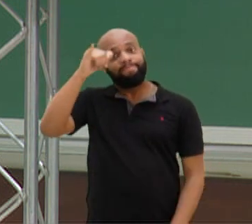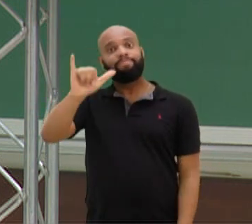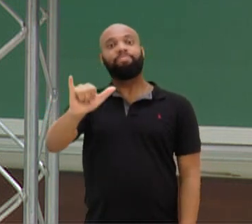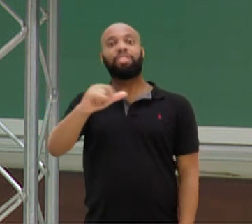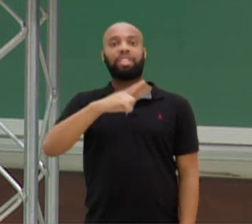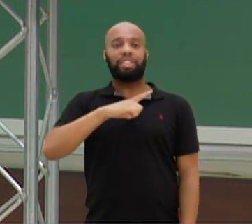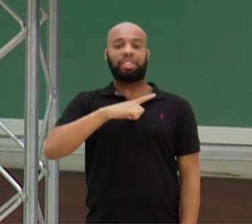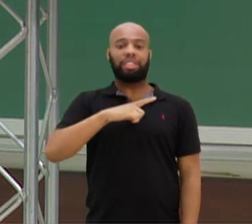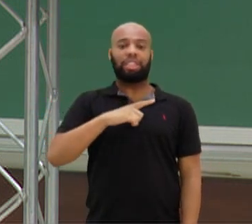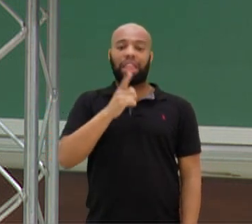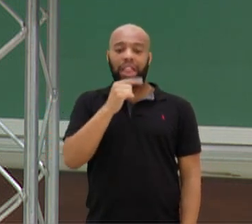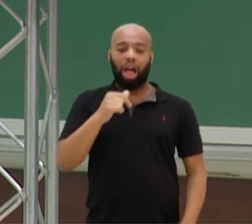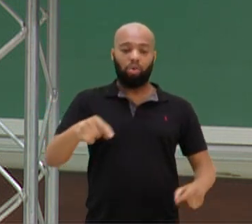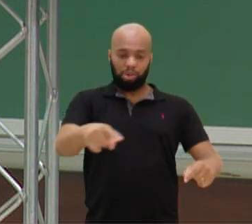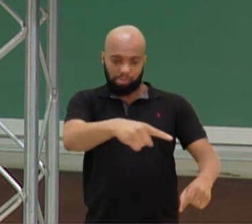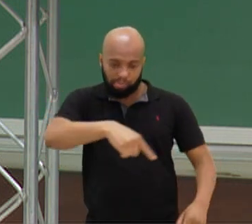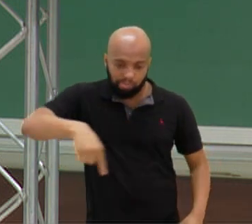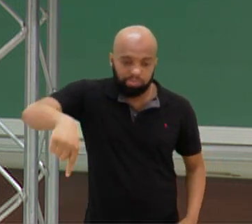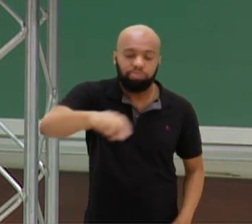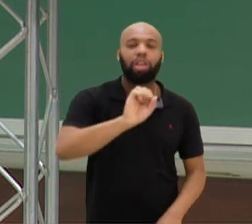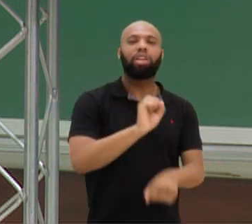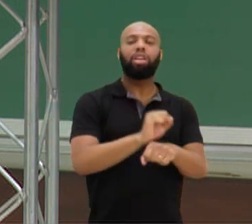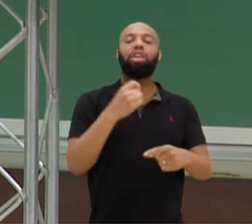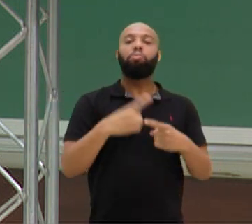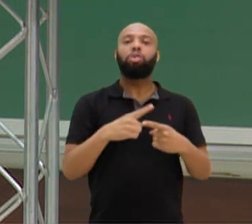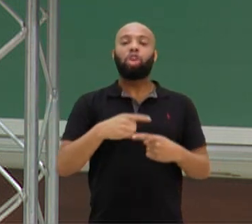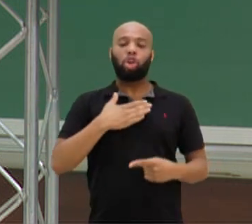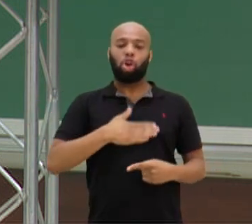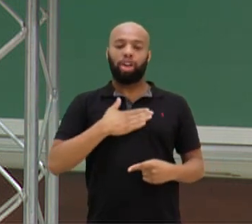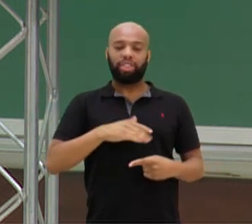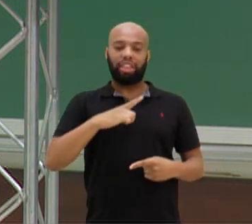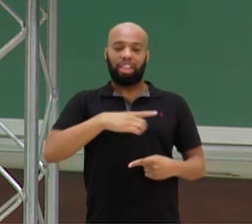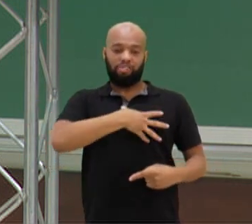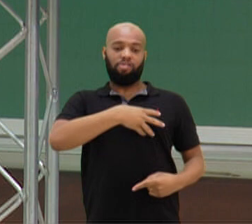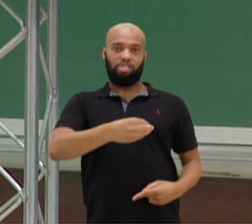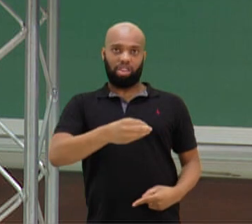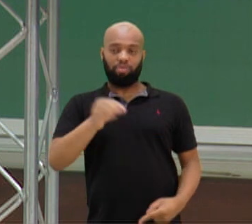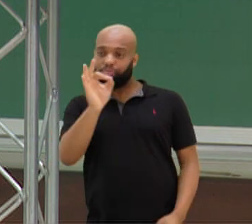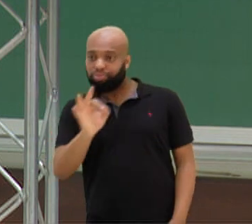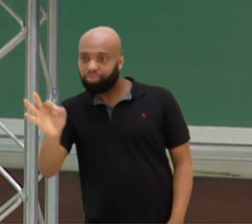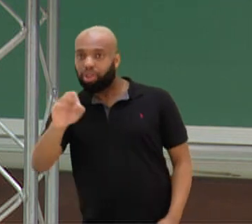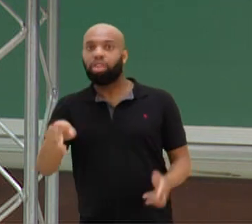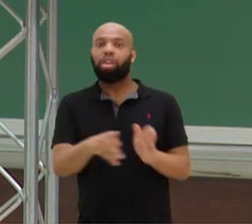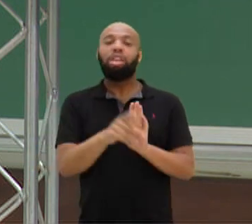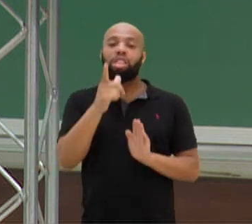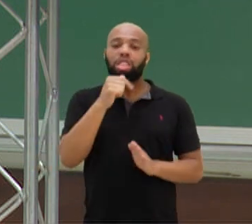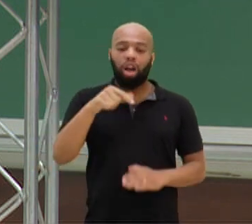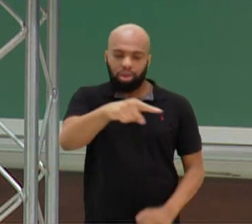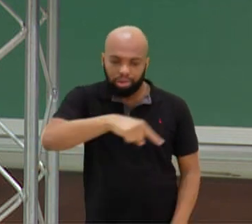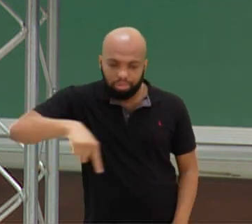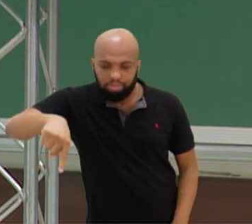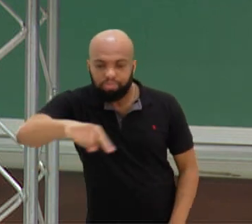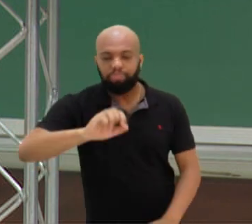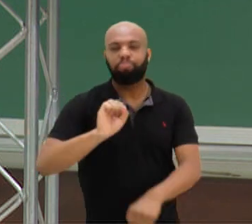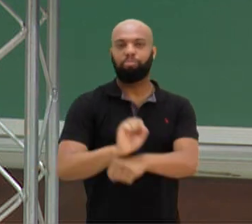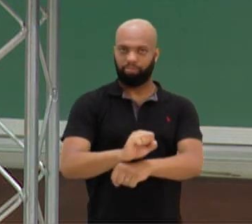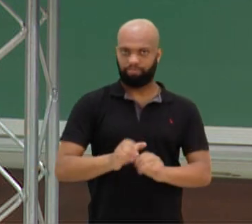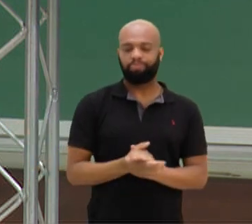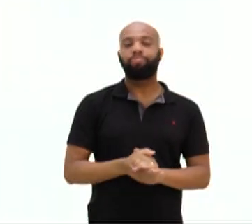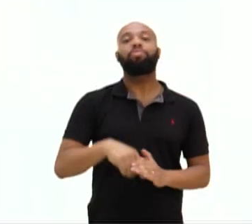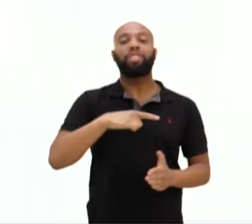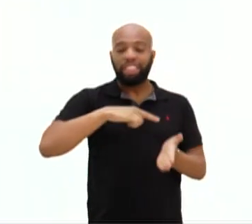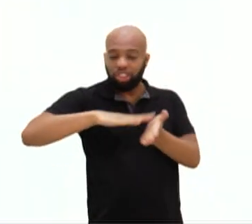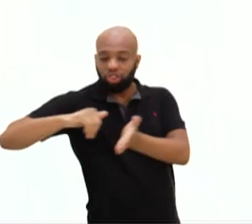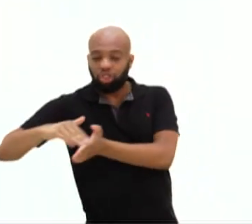evitar que o mosquito se reproduza. Onde que o mosquito gosta de se reproduzir? Água parada, né? Então, a gente tem que